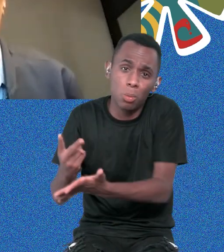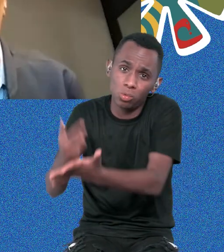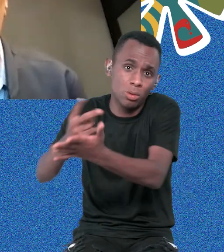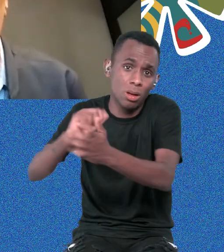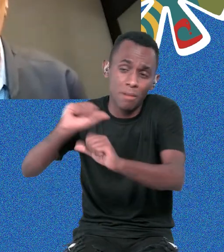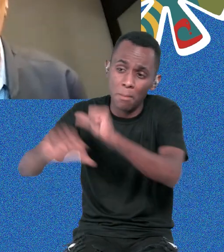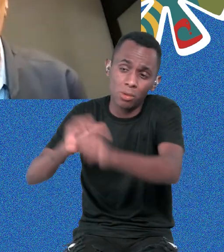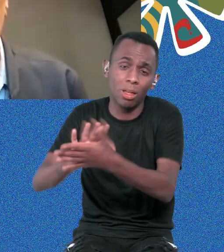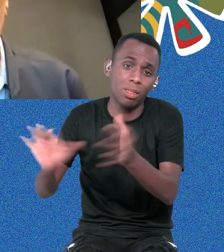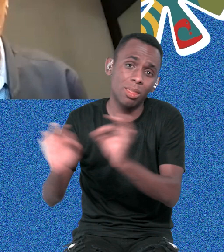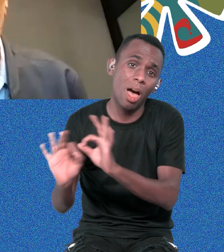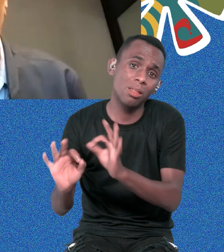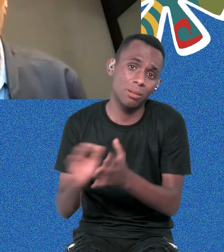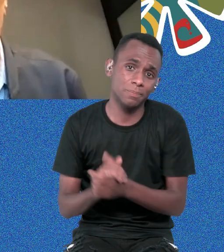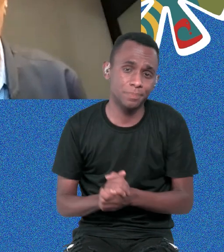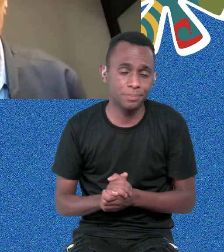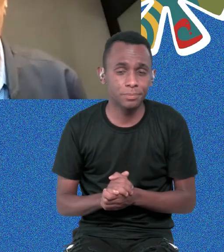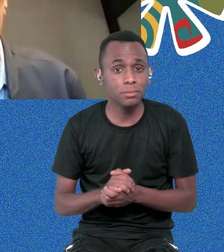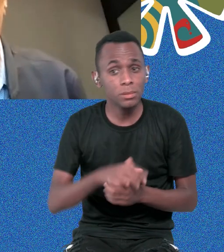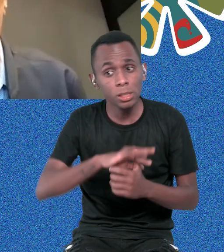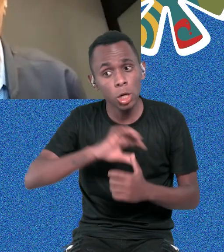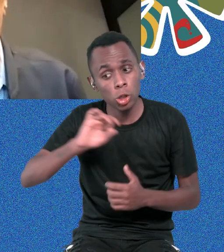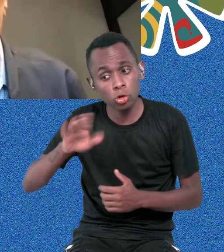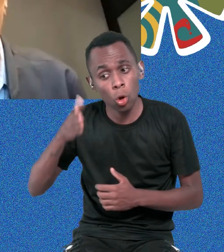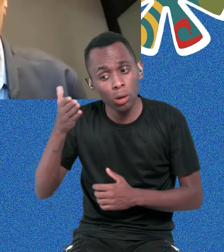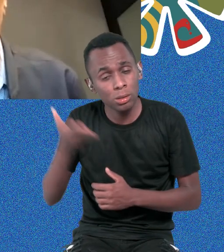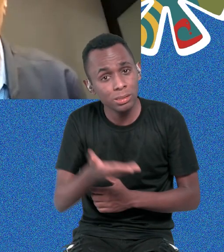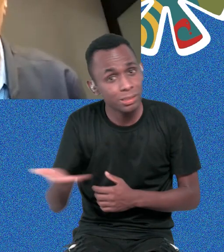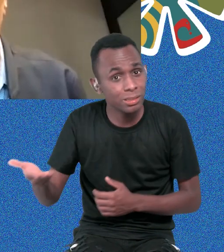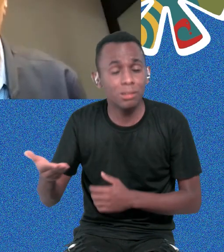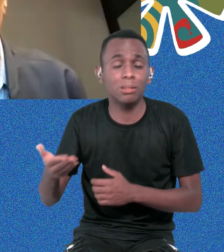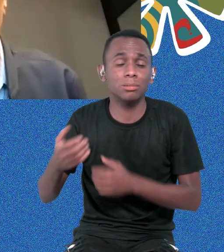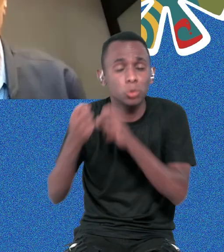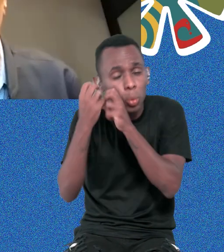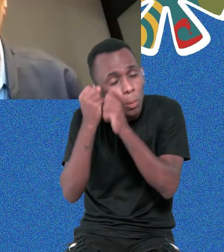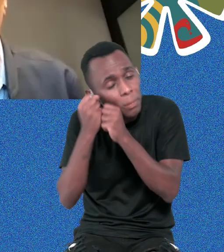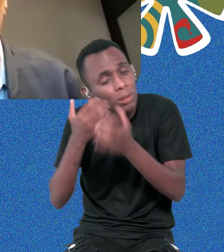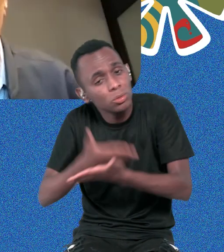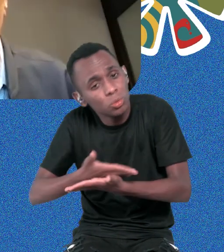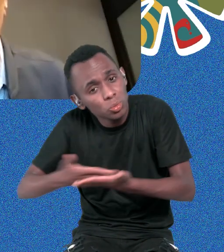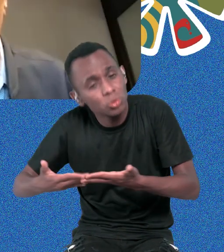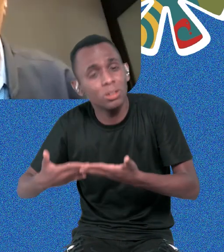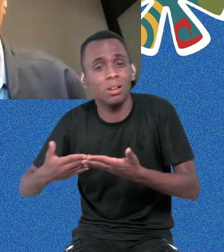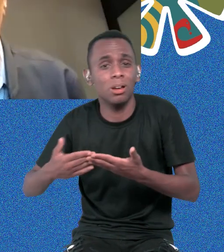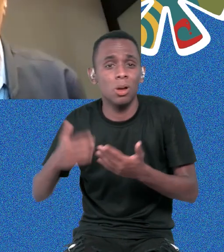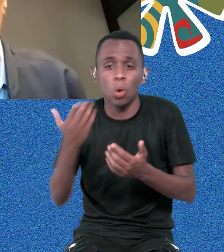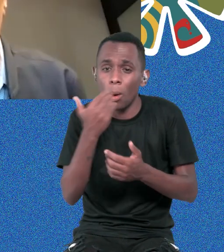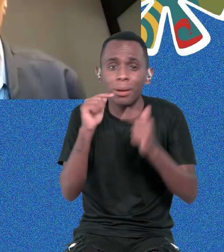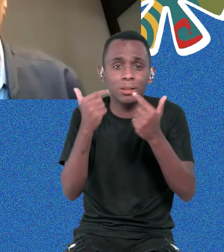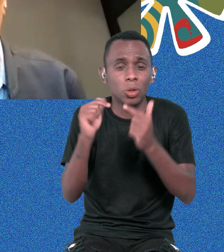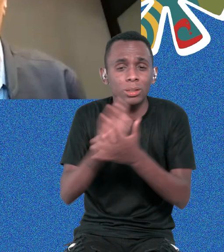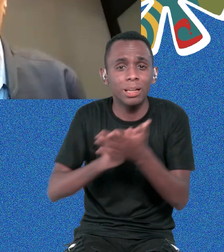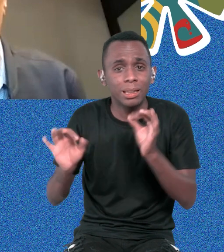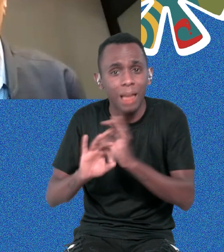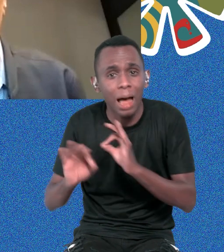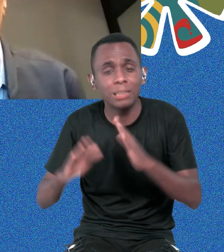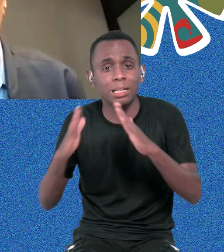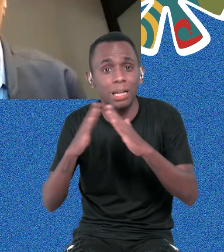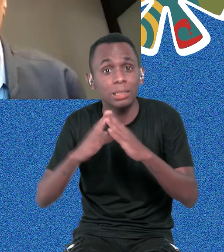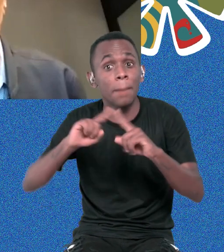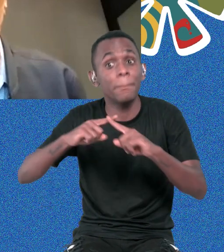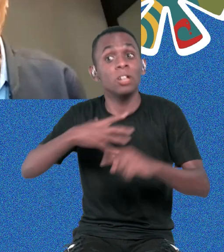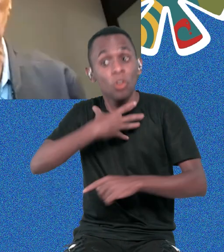continuar. E não só essas crianças estarão dormindo no relento, sem comida, sem fome, sem